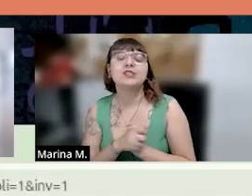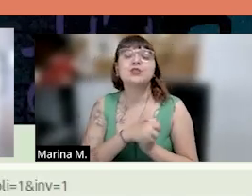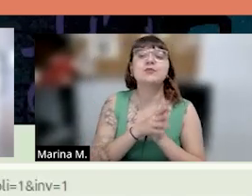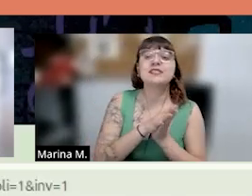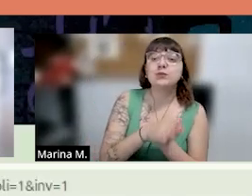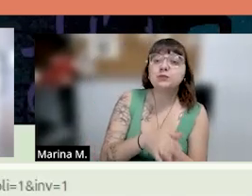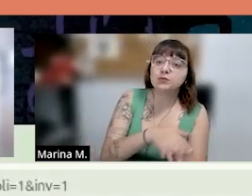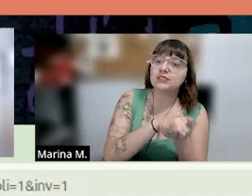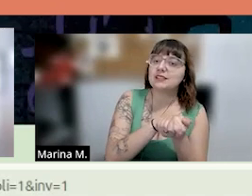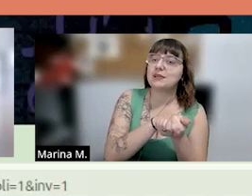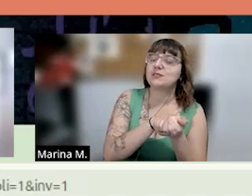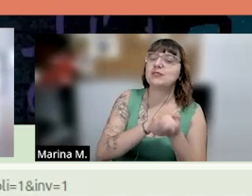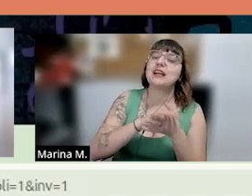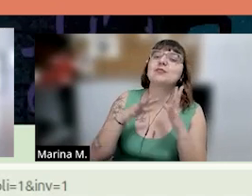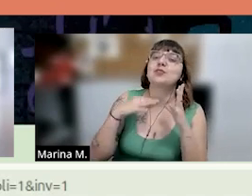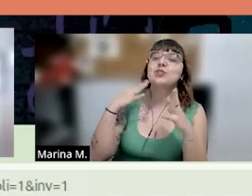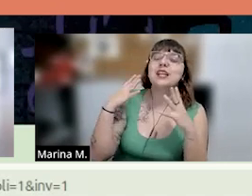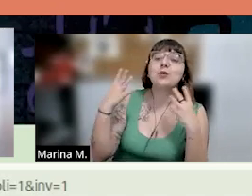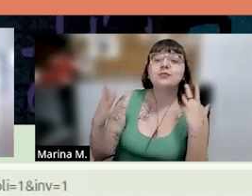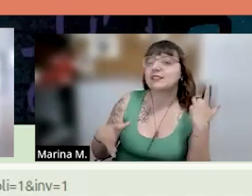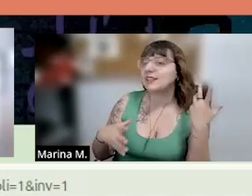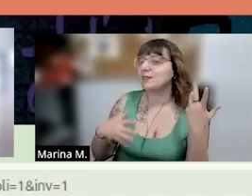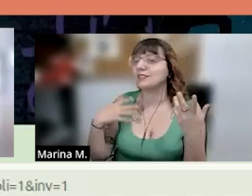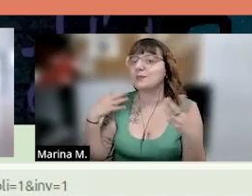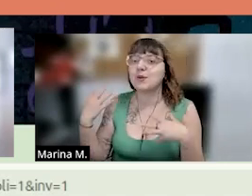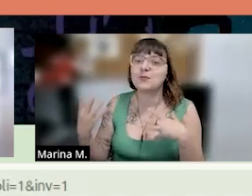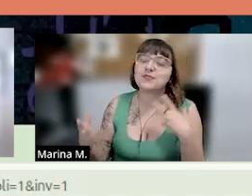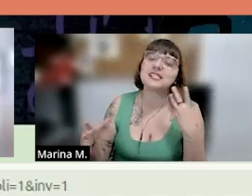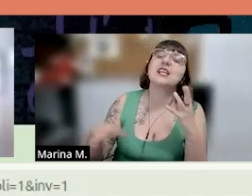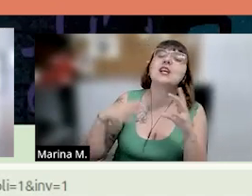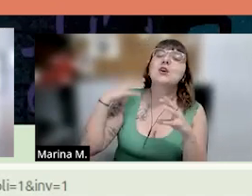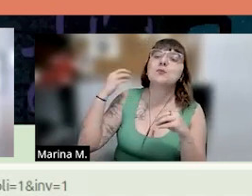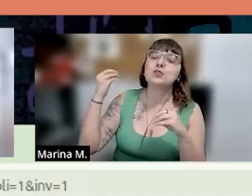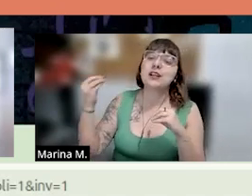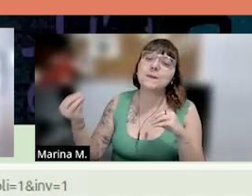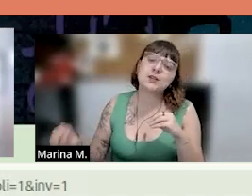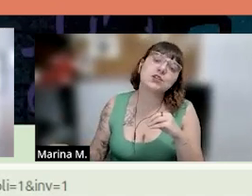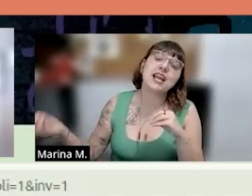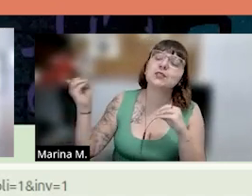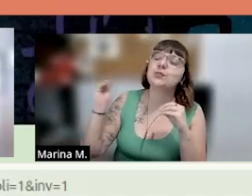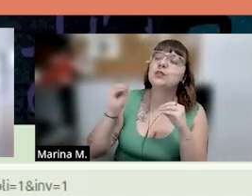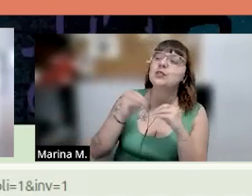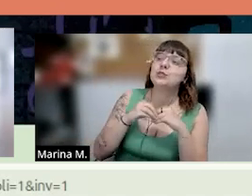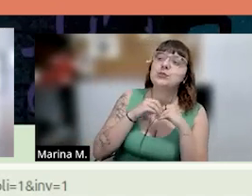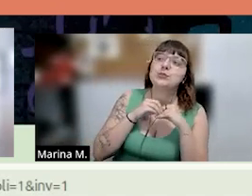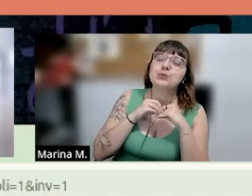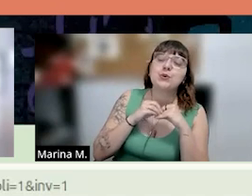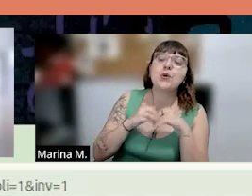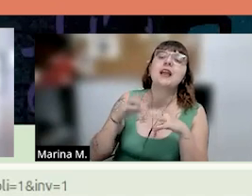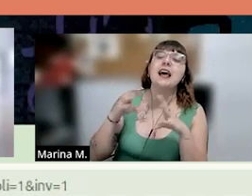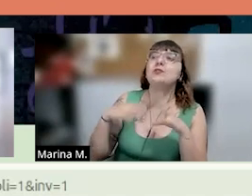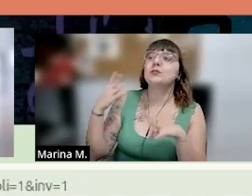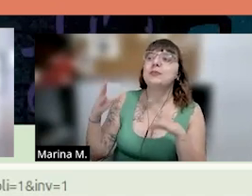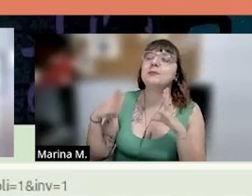isso, de como fazer consultas na base dos dados. A gente tem outras aulas também como fazer, como gerar um projeto no